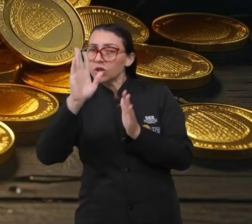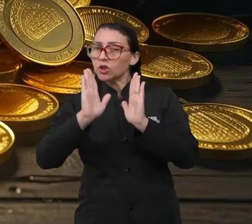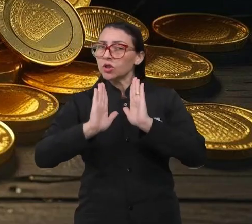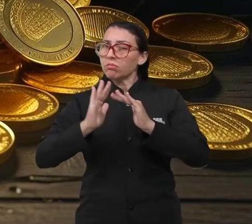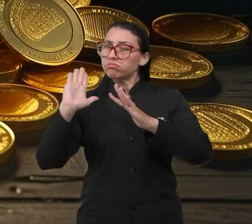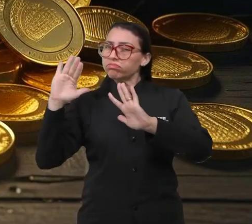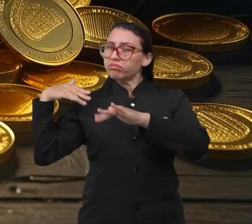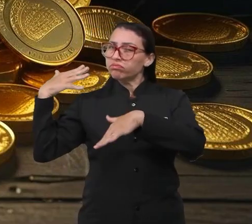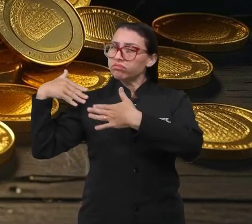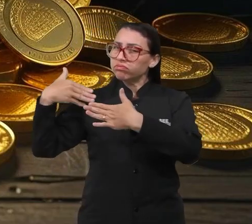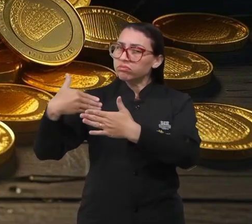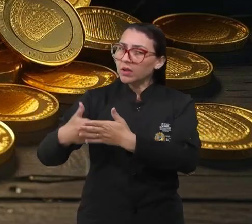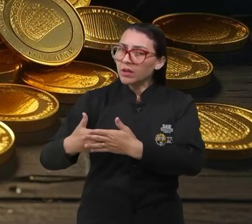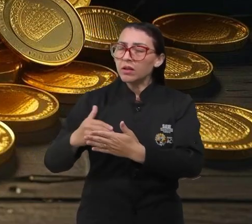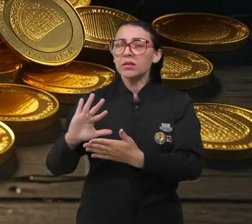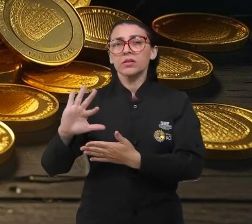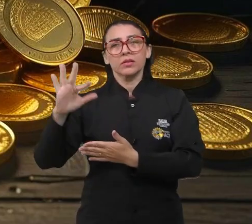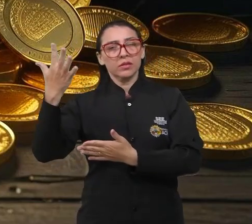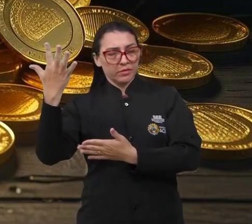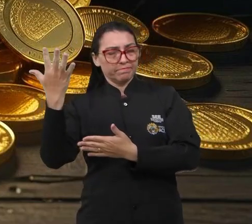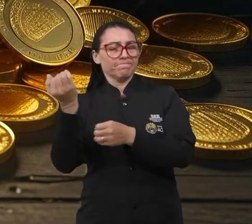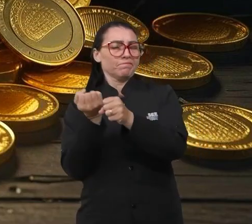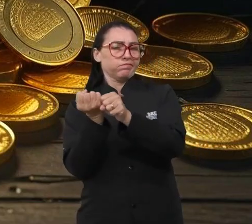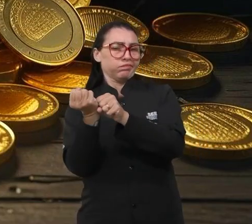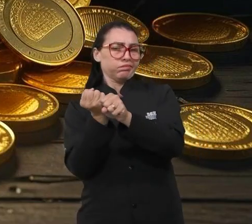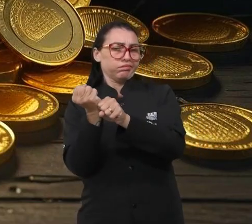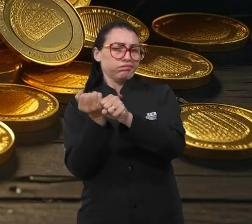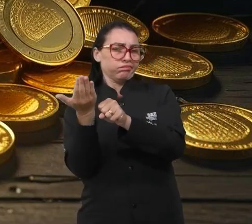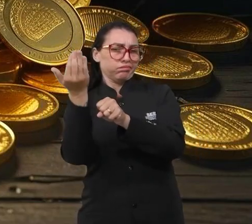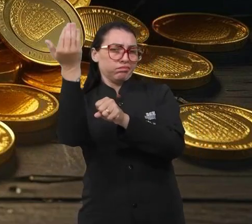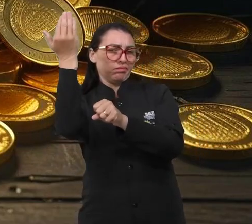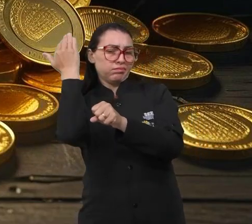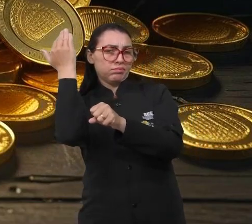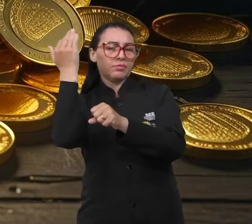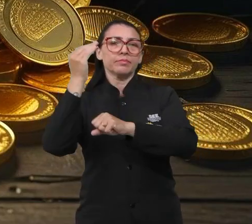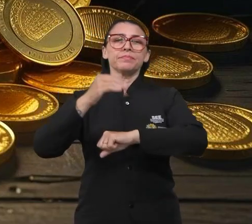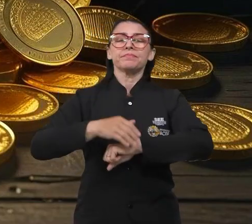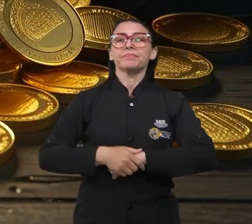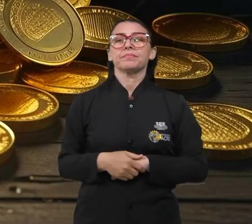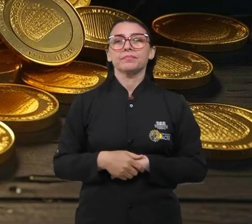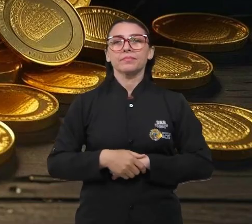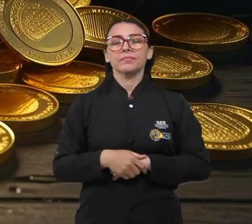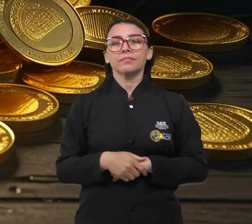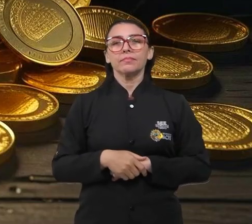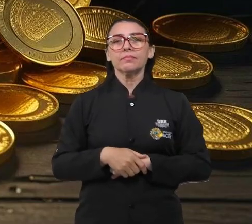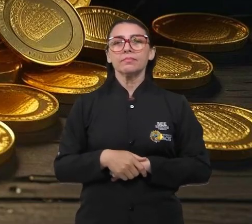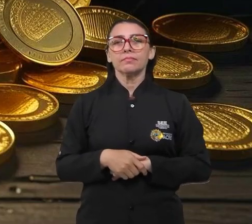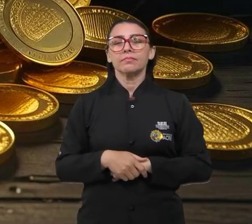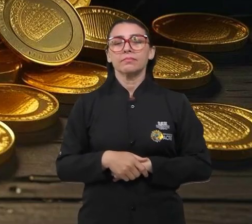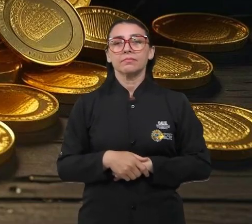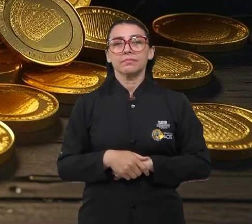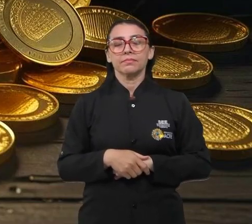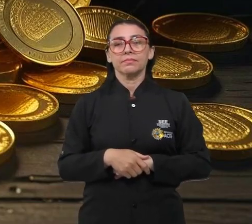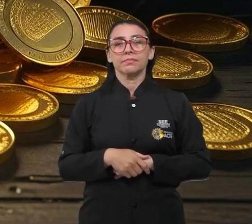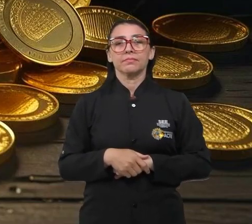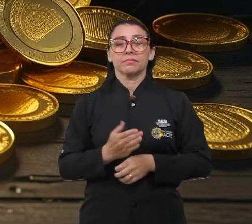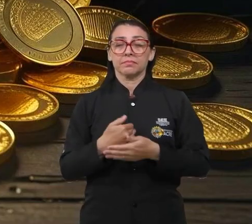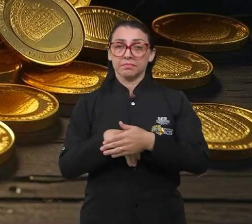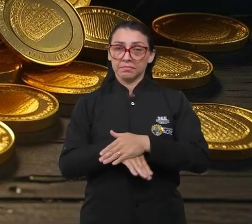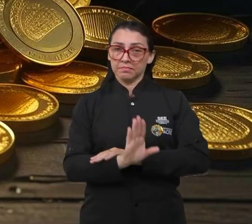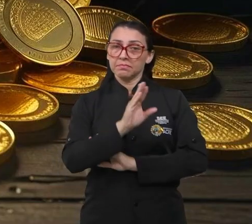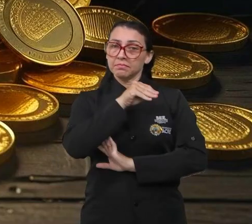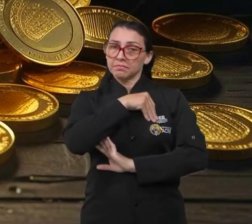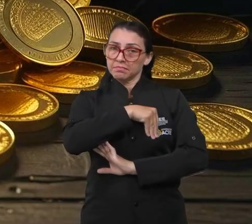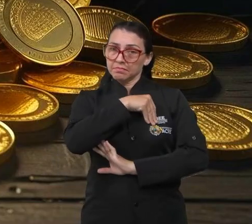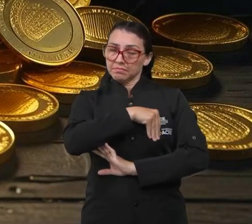vem aí ocorrendo há muito tempo, ao longo de muitos anos. Ou seja, a concentração de renda,